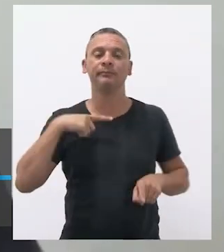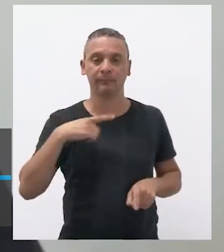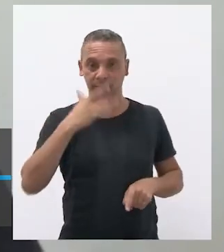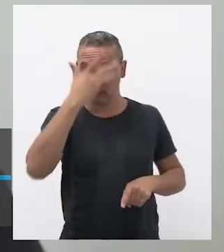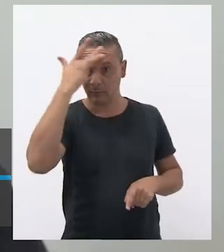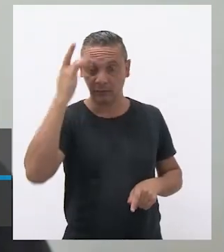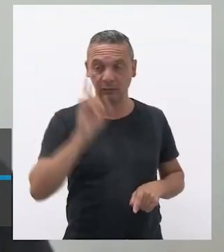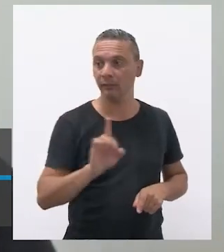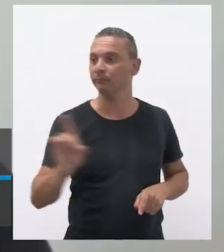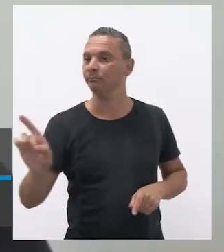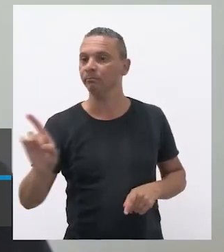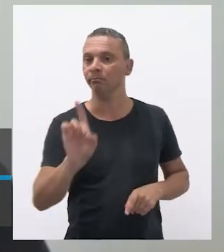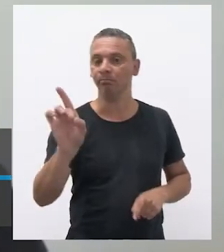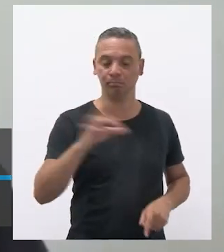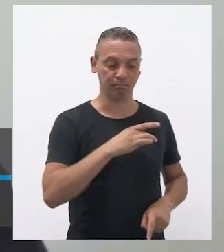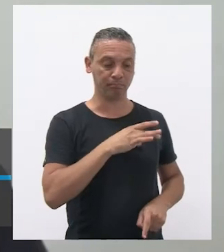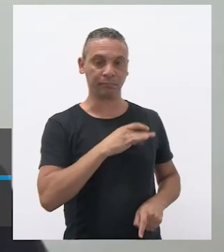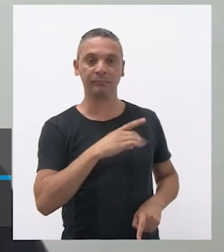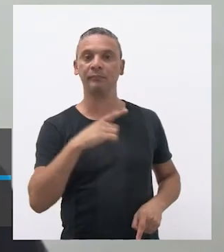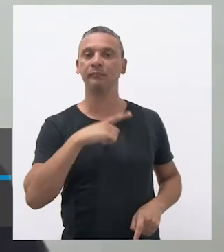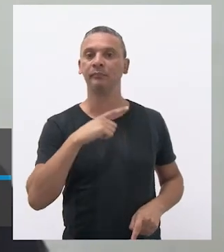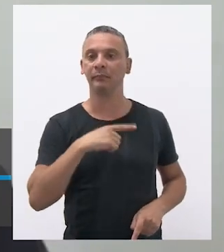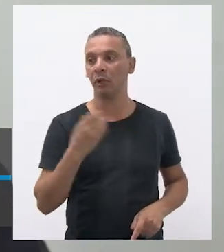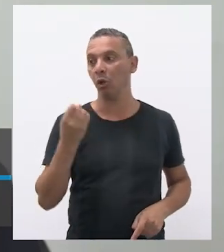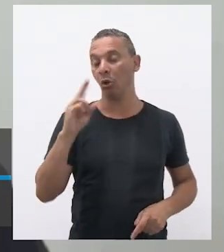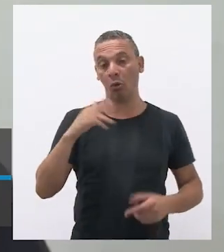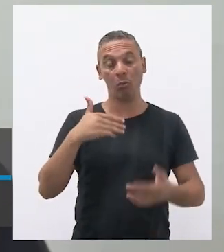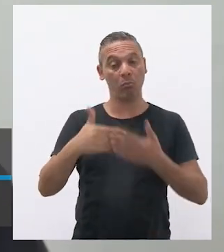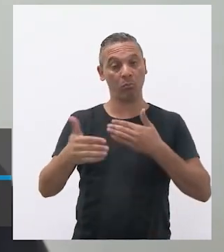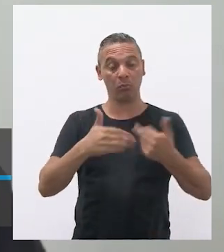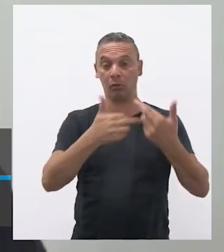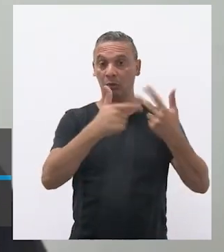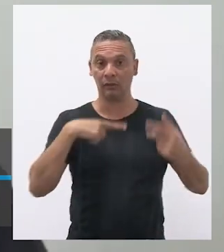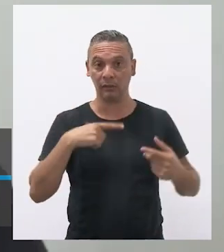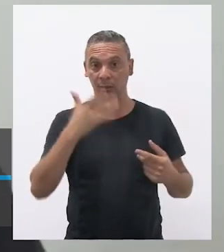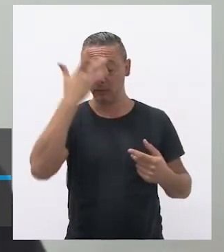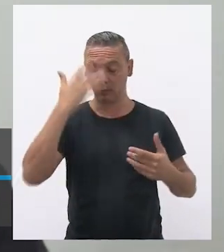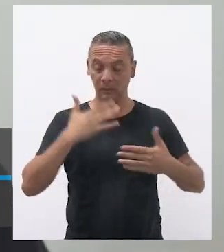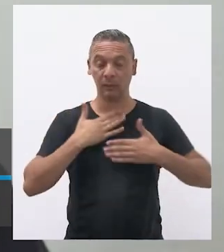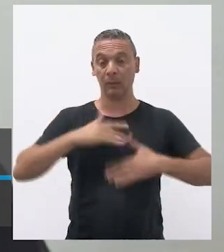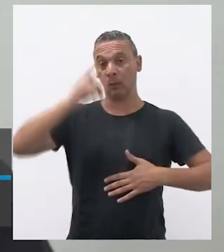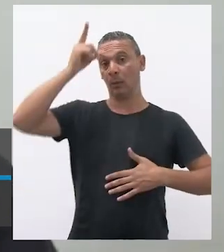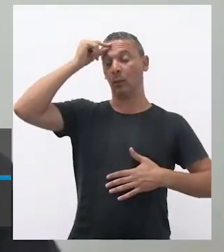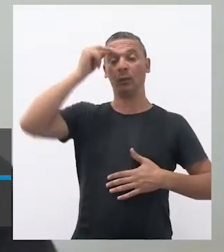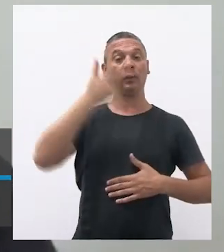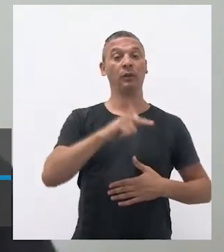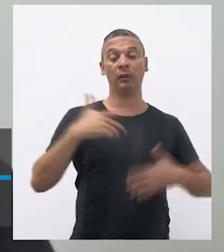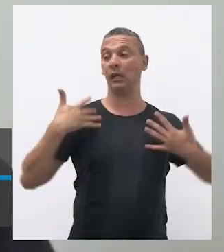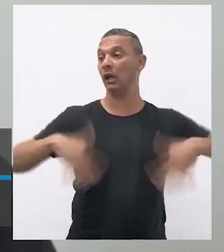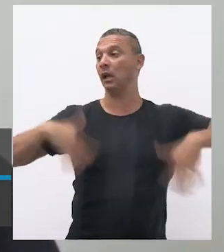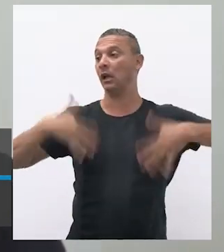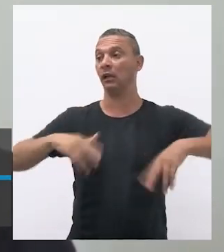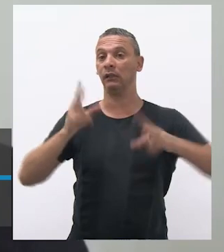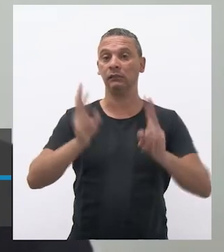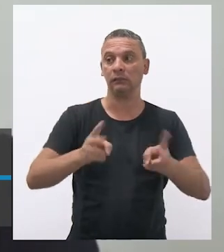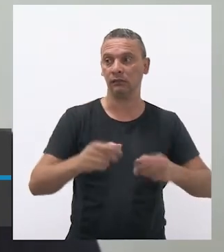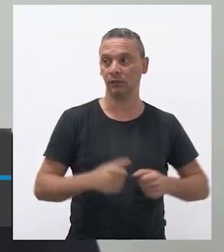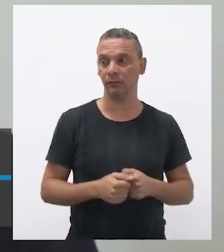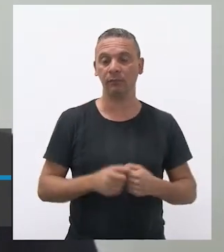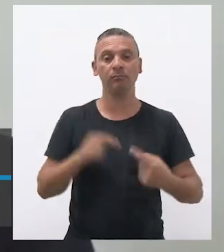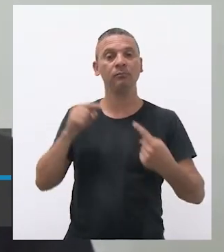tenham por finalidade a submissão e o medo das mulheres em situação de violência. Um outro tipo de